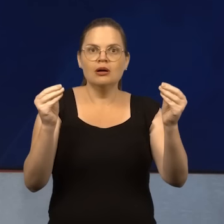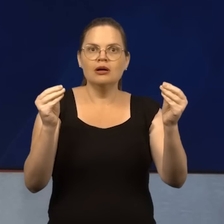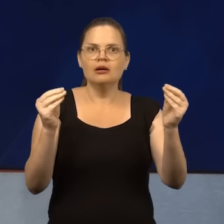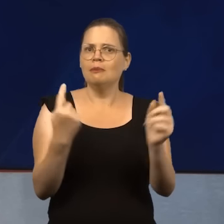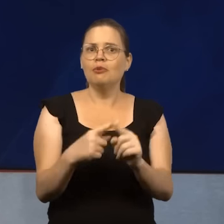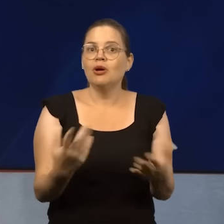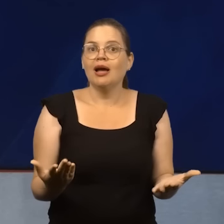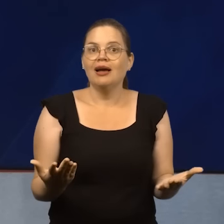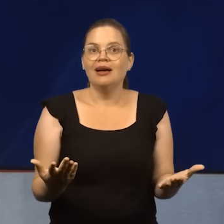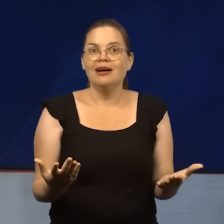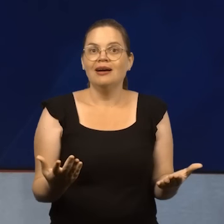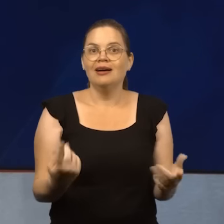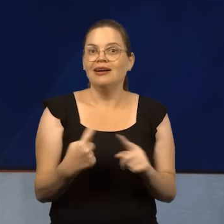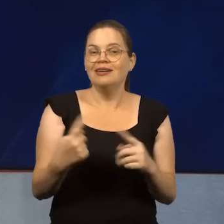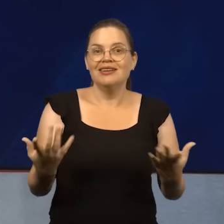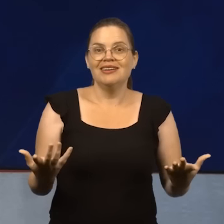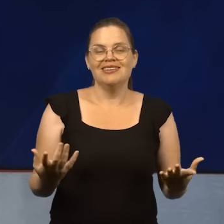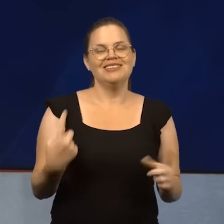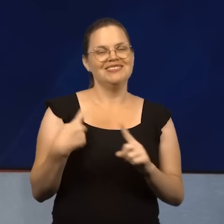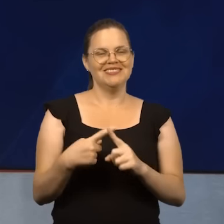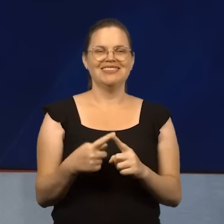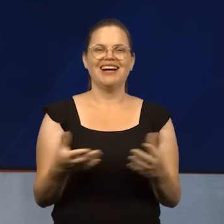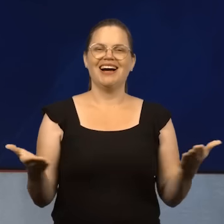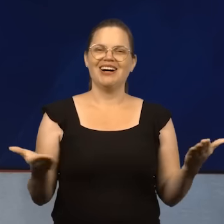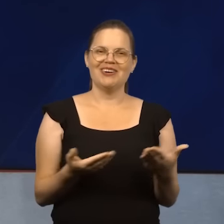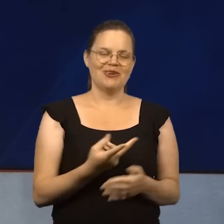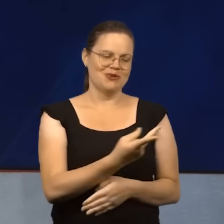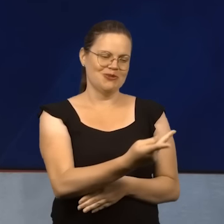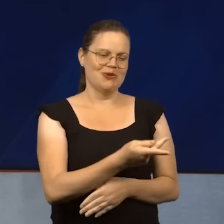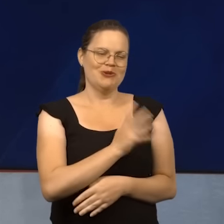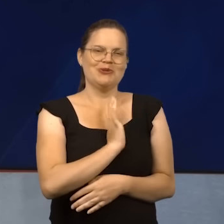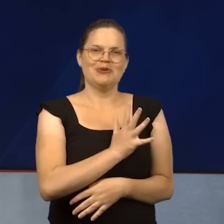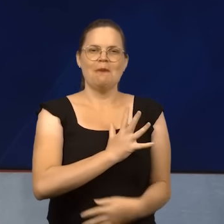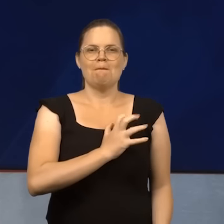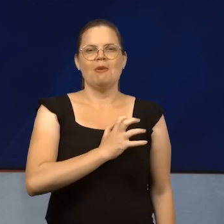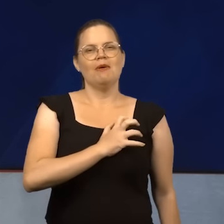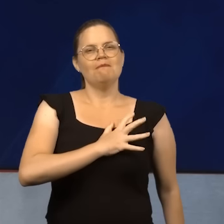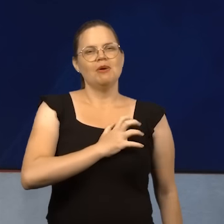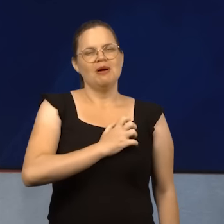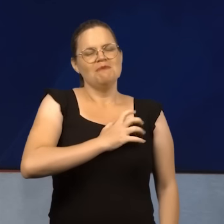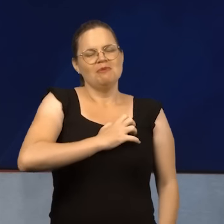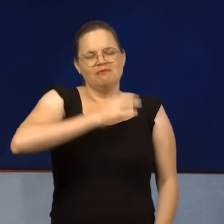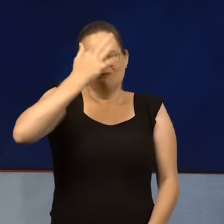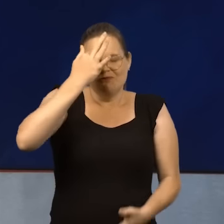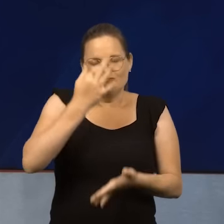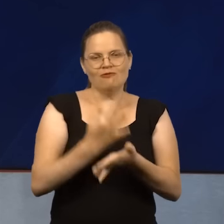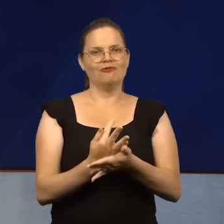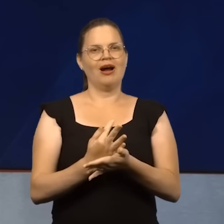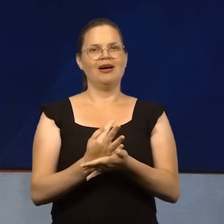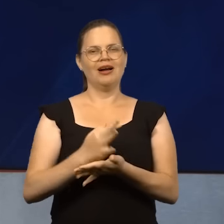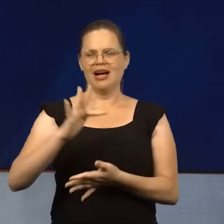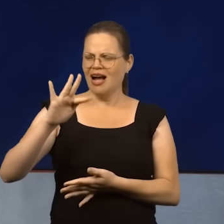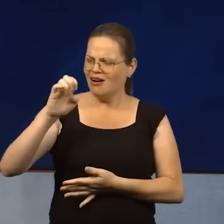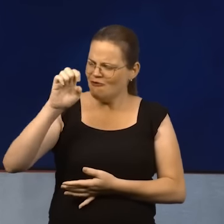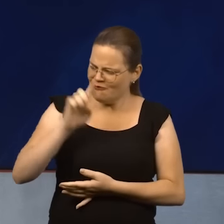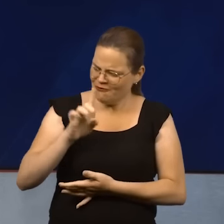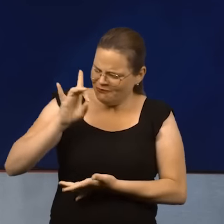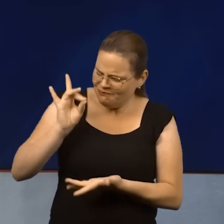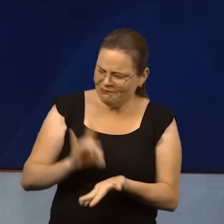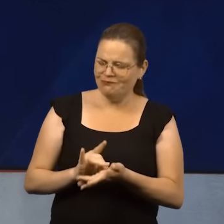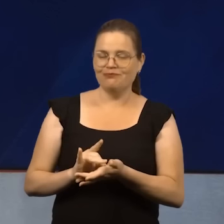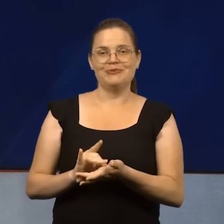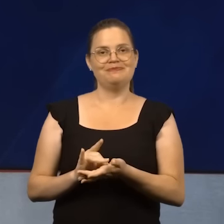momento? Porque agora o coração daqueles homens estava cheio de fé. E a fé é